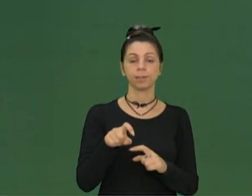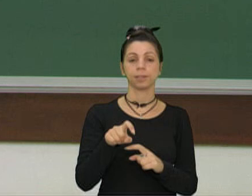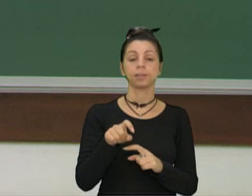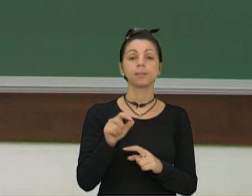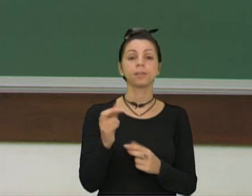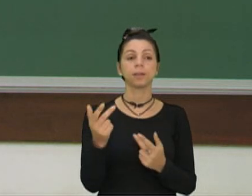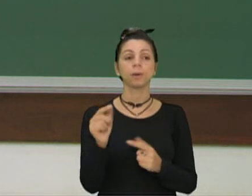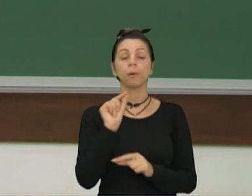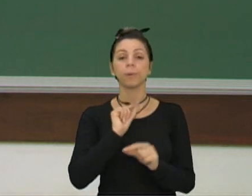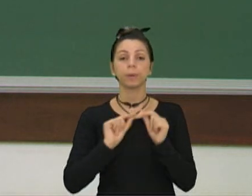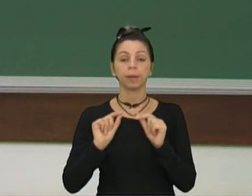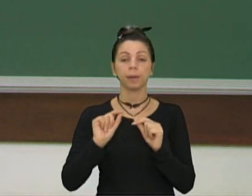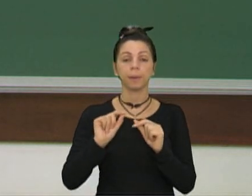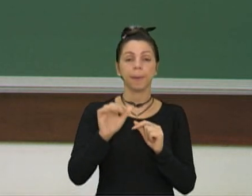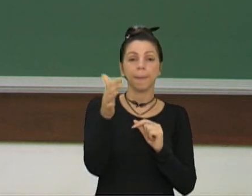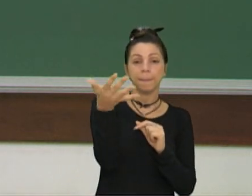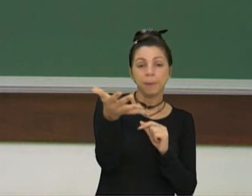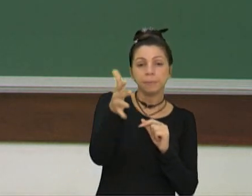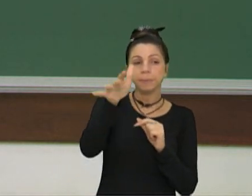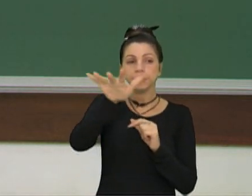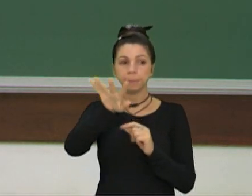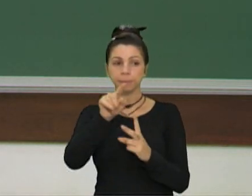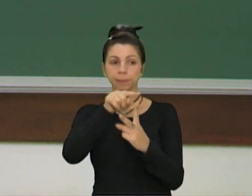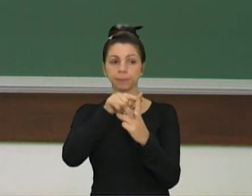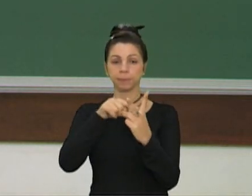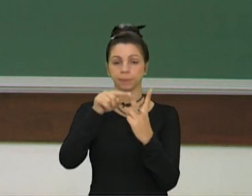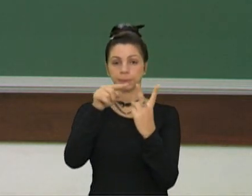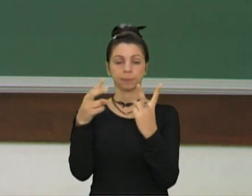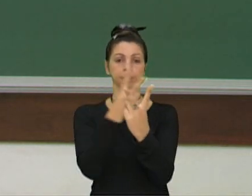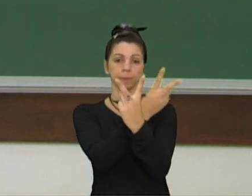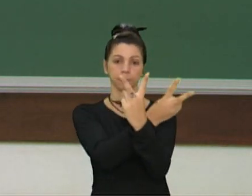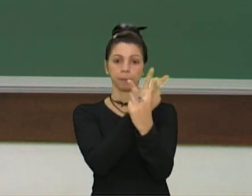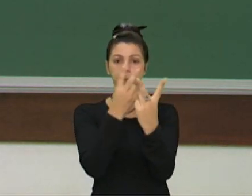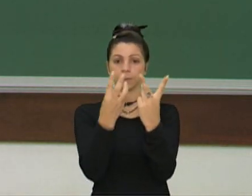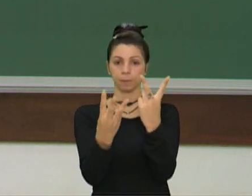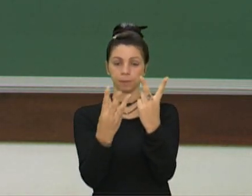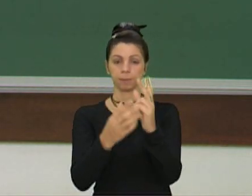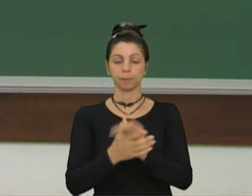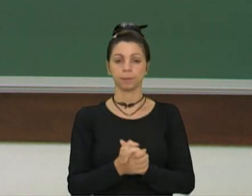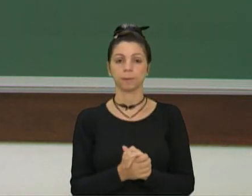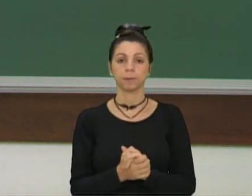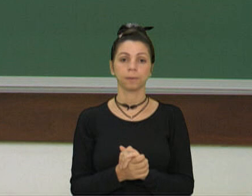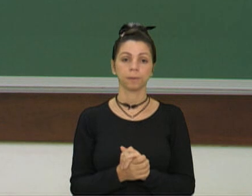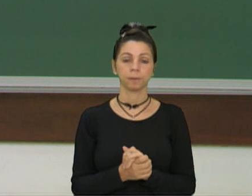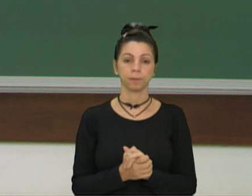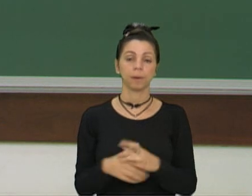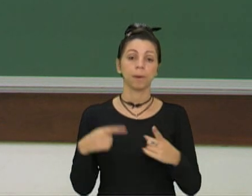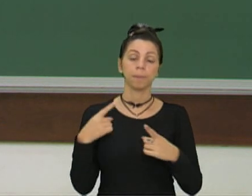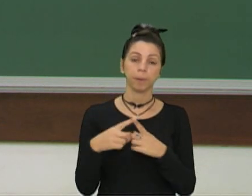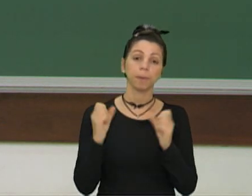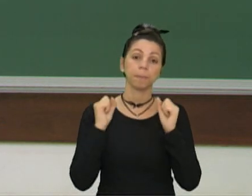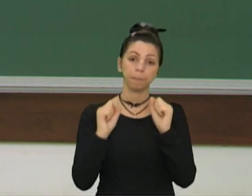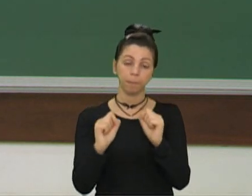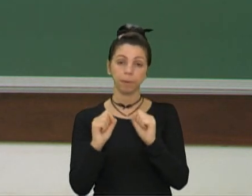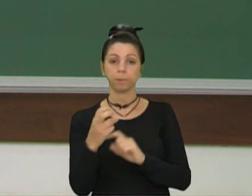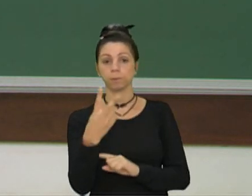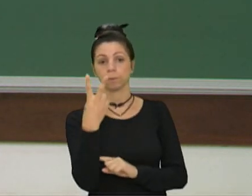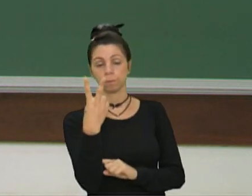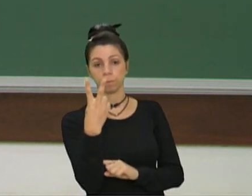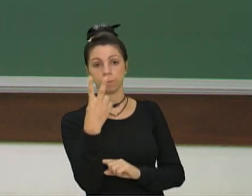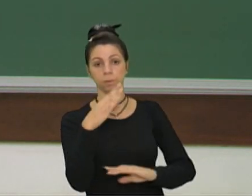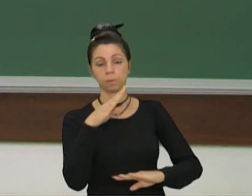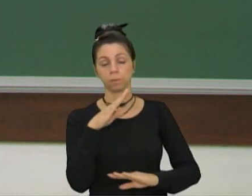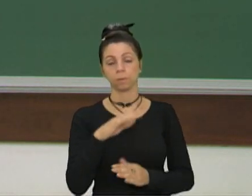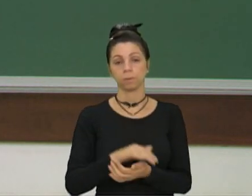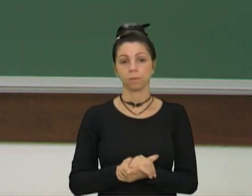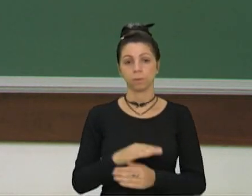3. E por que mais ou menos 2 raiz de 3? Porque uma raiz quadrada, ela apresenta duas soluções possíveis, né? Ou